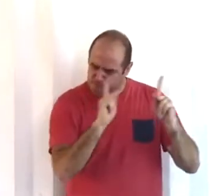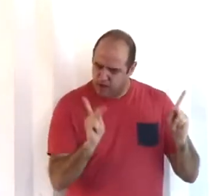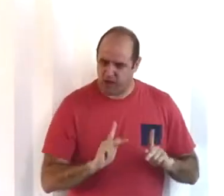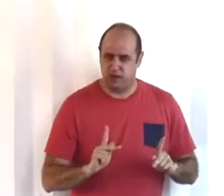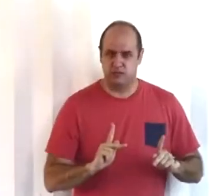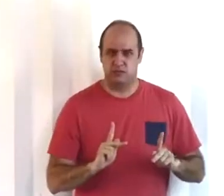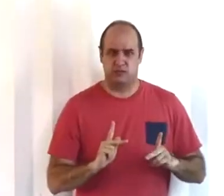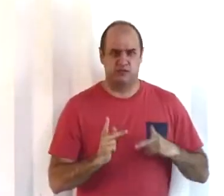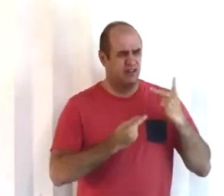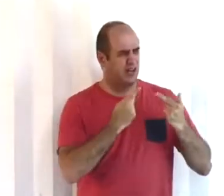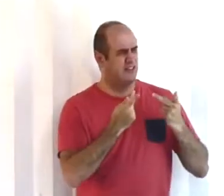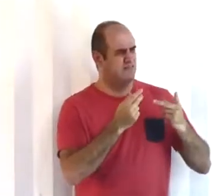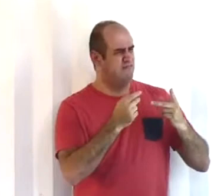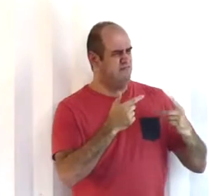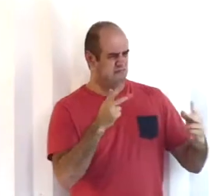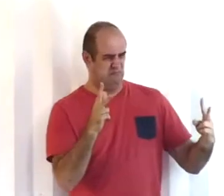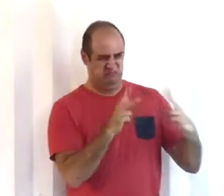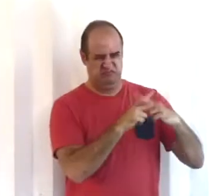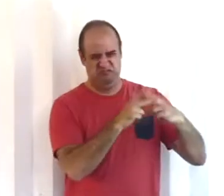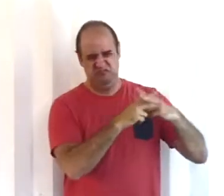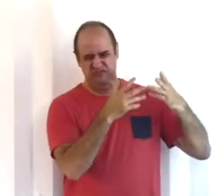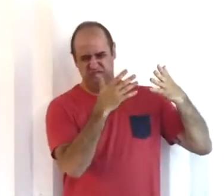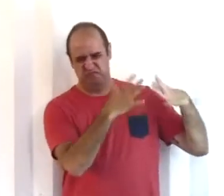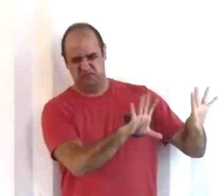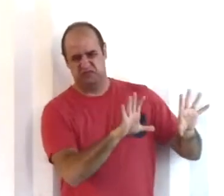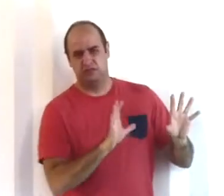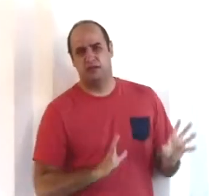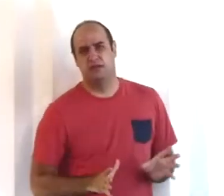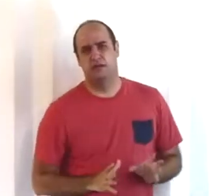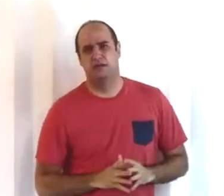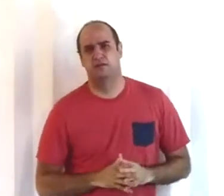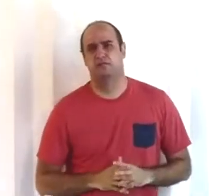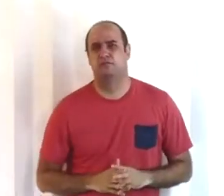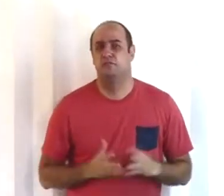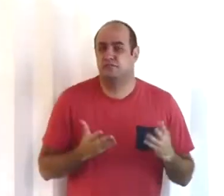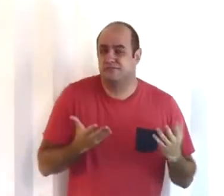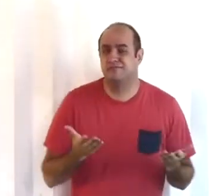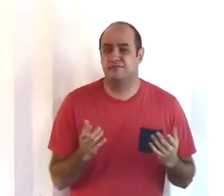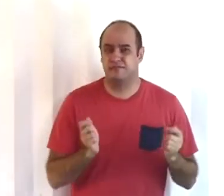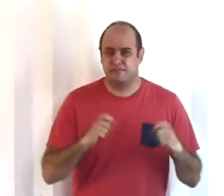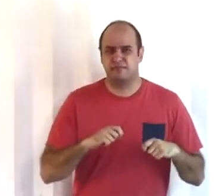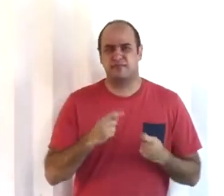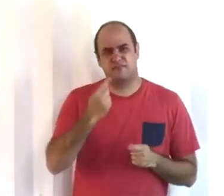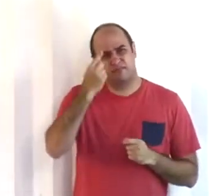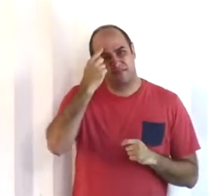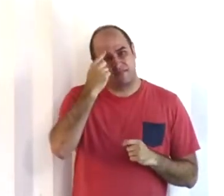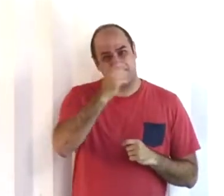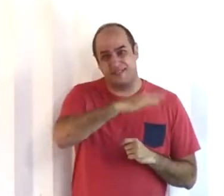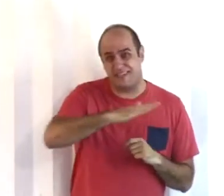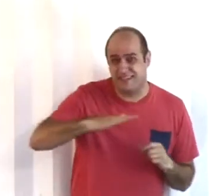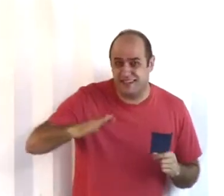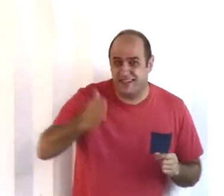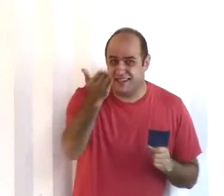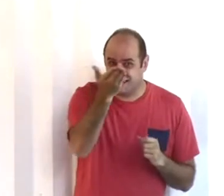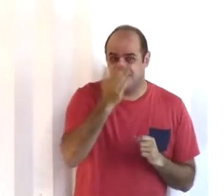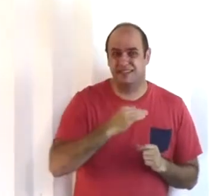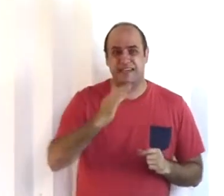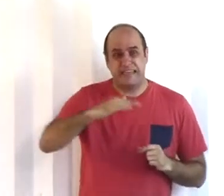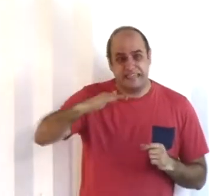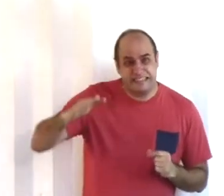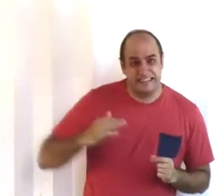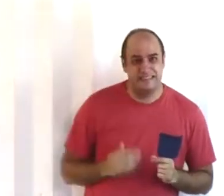quero mais guerrear? Gostaria de deixar essa instrução, inclusive para as crianças que nos acompanham.